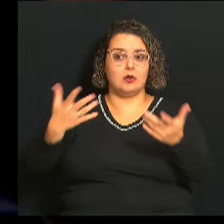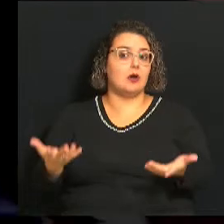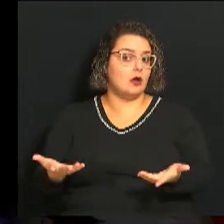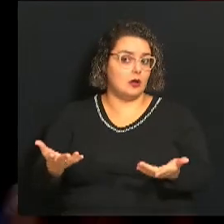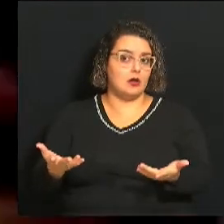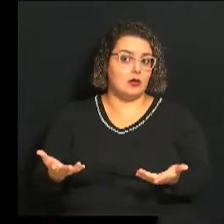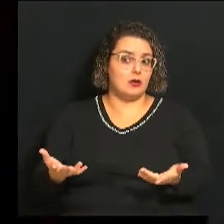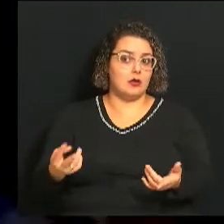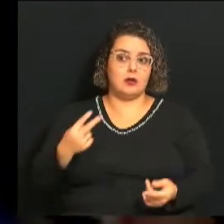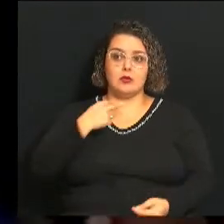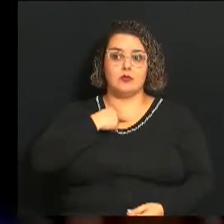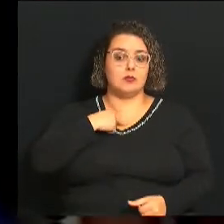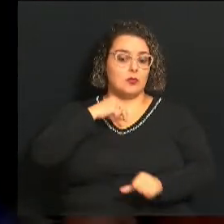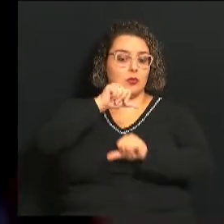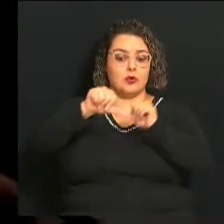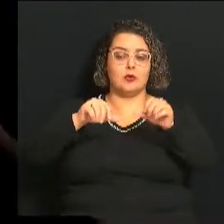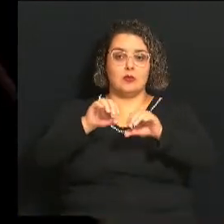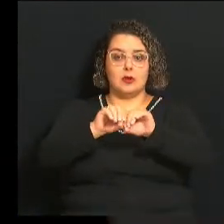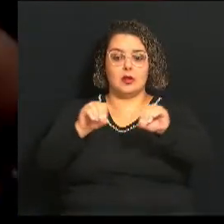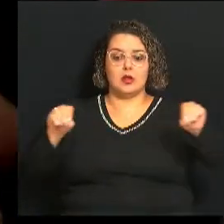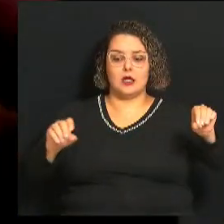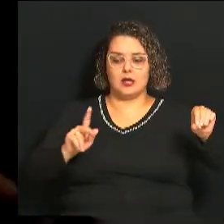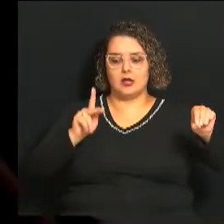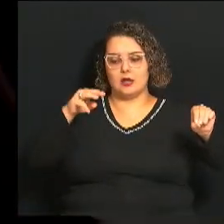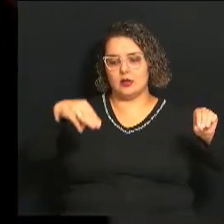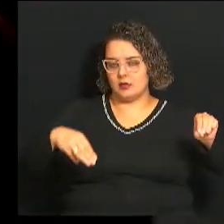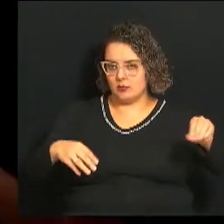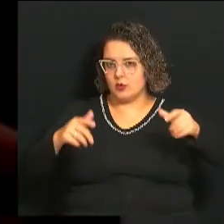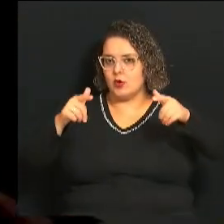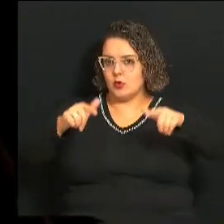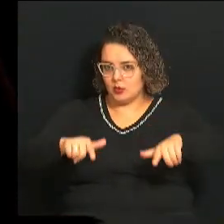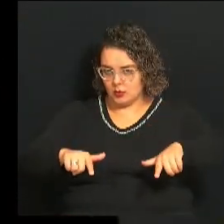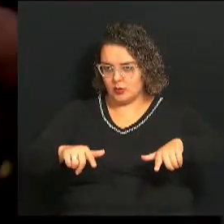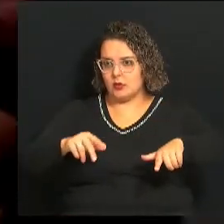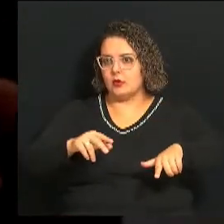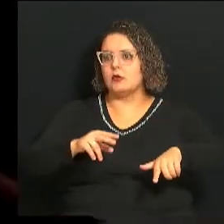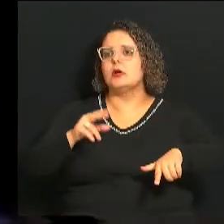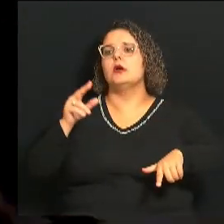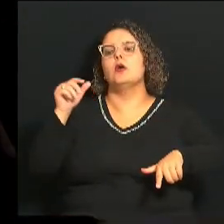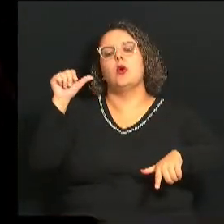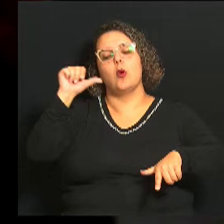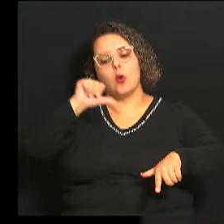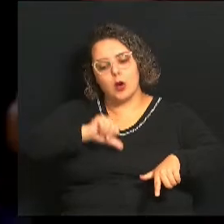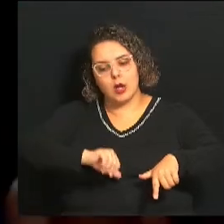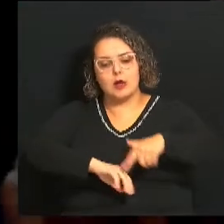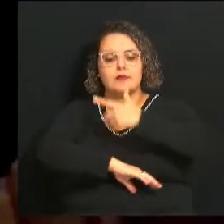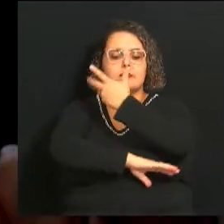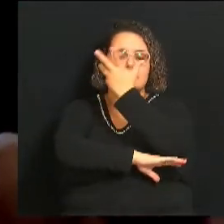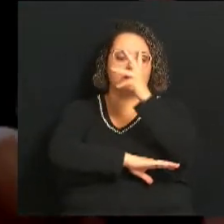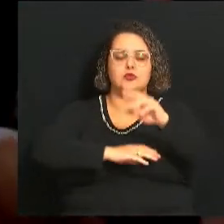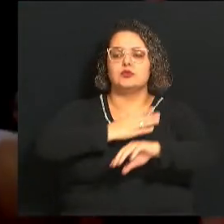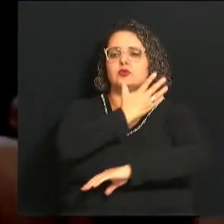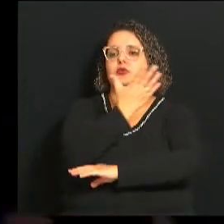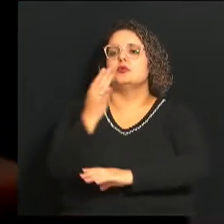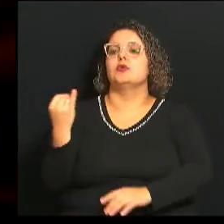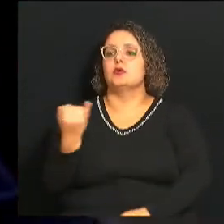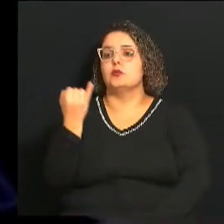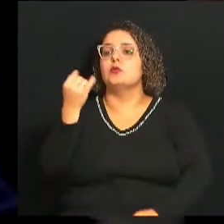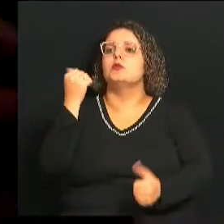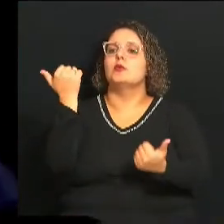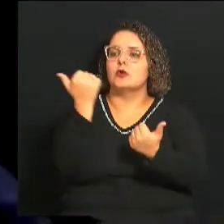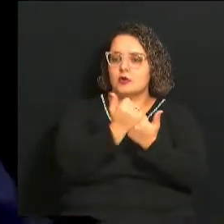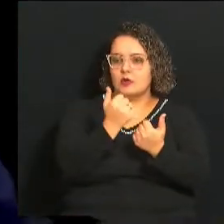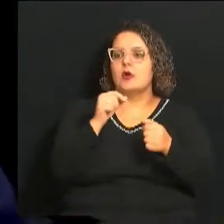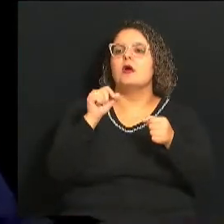posso trocar aquela rede, aquela quilometragem, porque se o local tiver criticidade, tiver vegetação, e é importante para nós fazer uma substituição, a gente